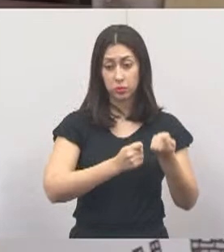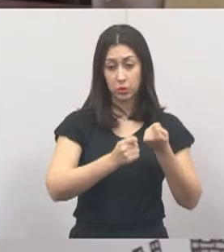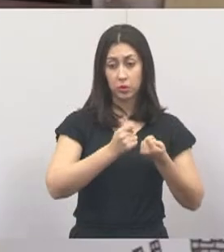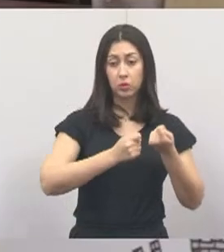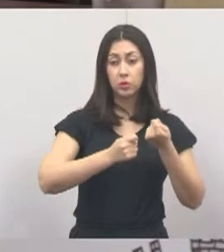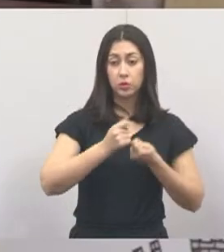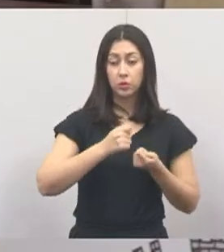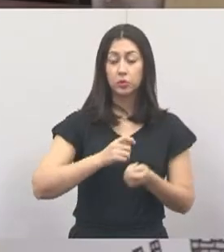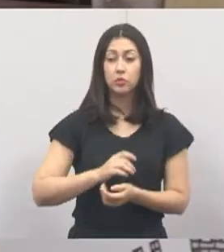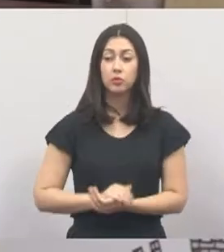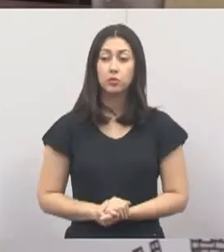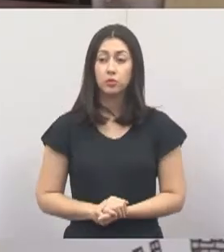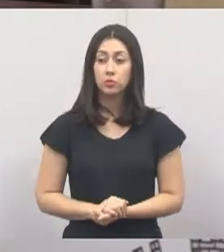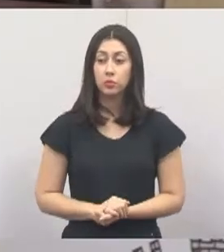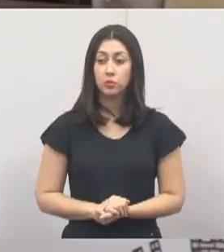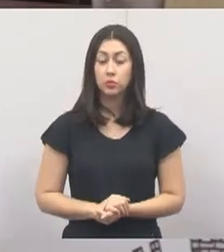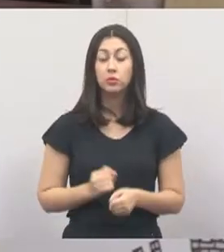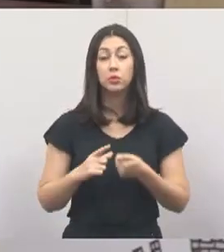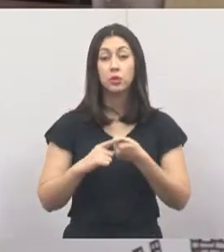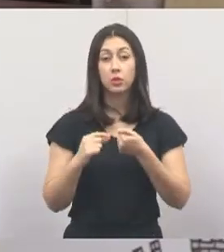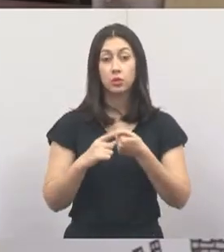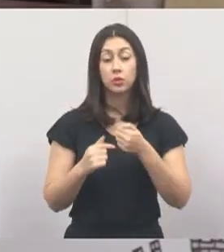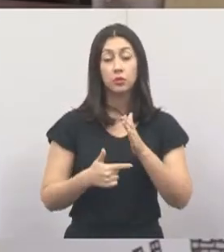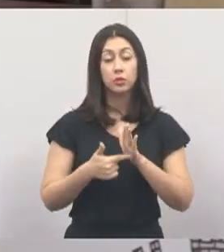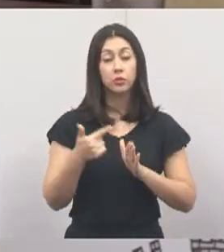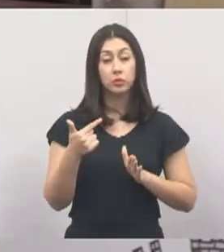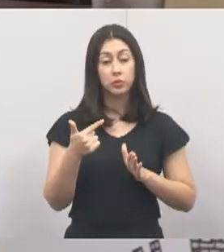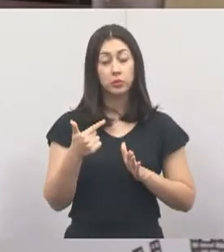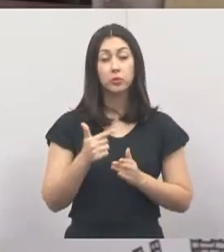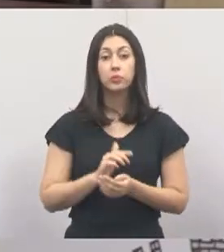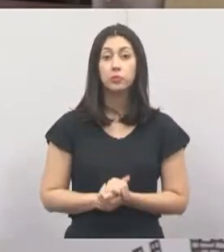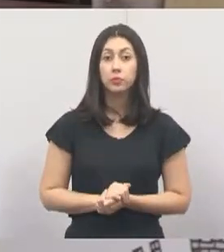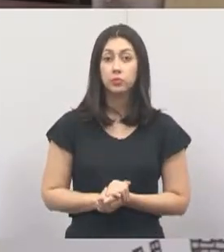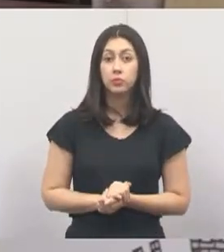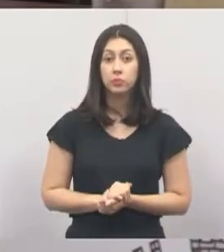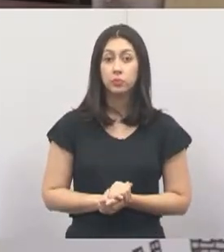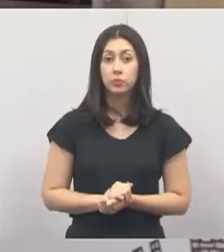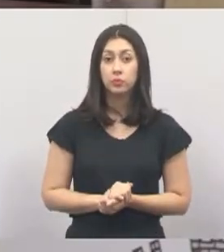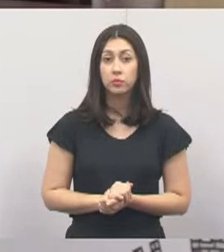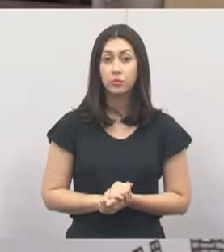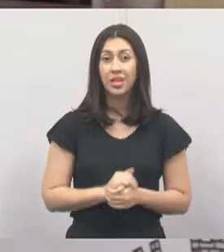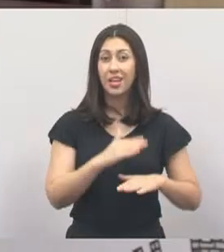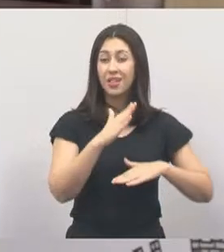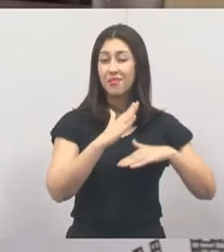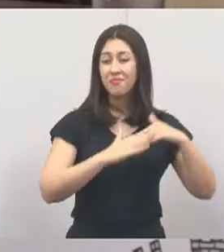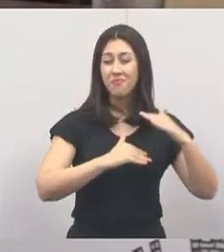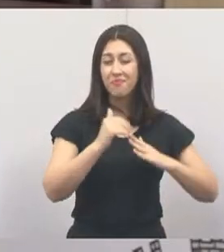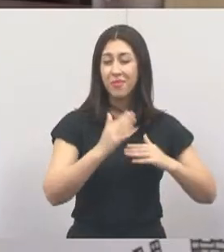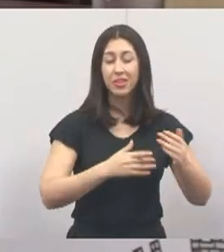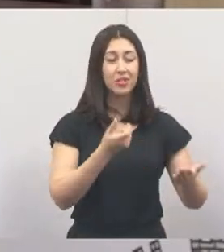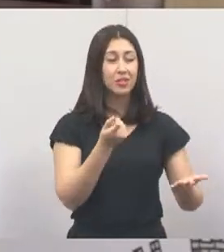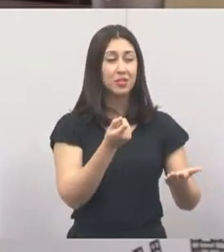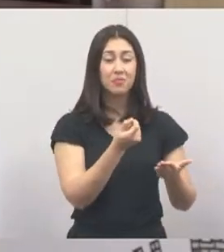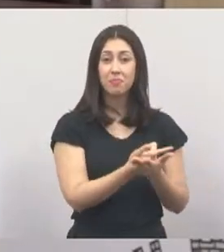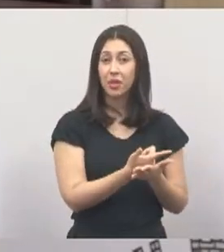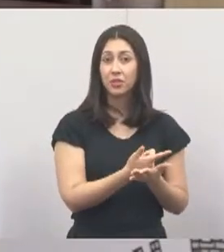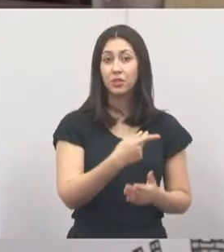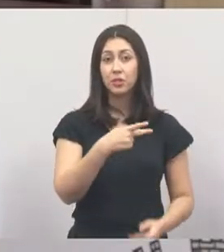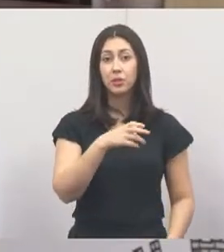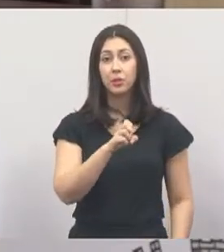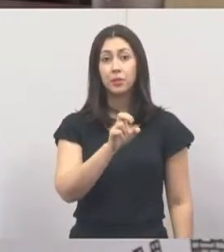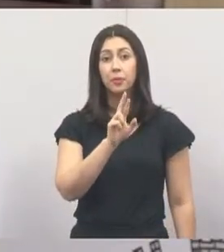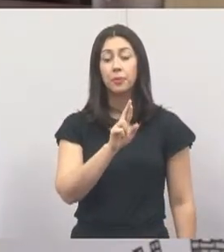administrativo. Artigo 2º. Ficam extintas as atividades gratificadas de